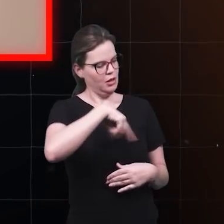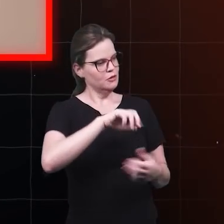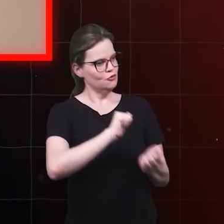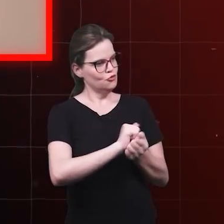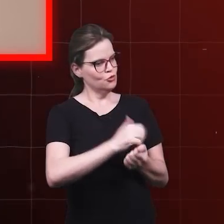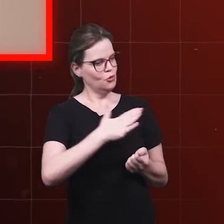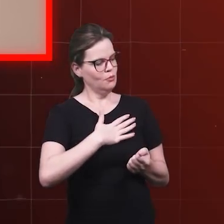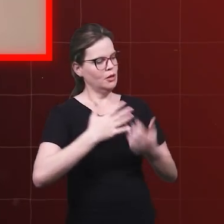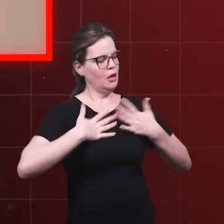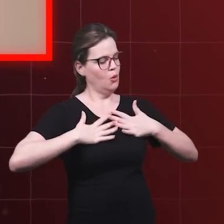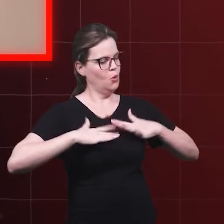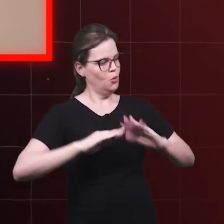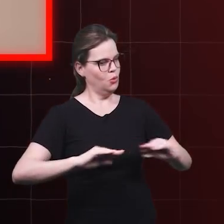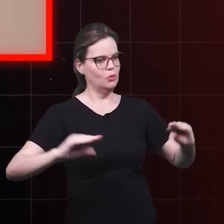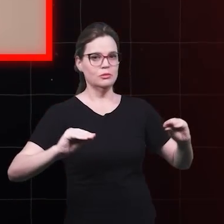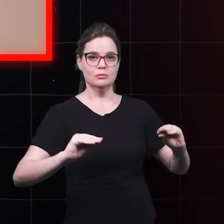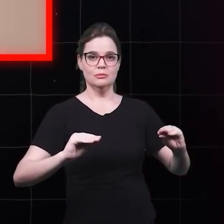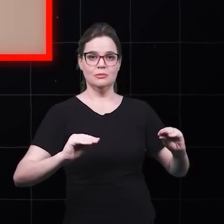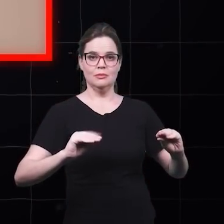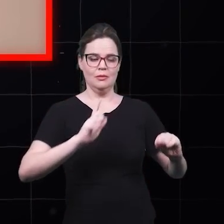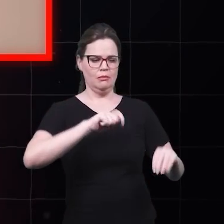água que